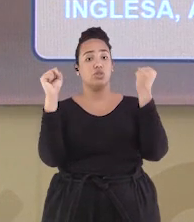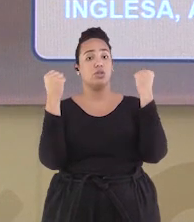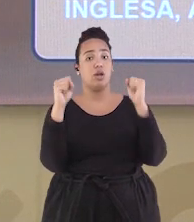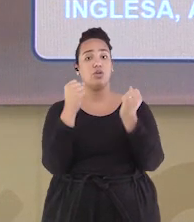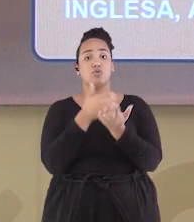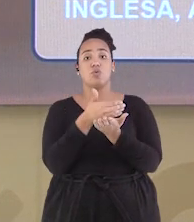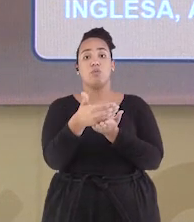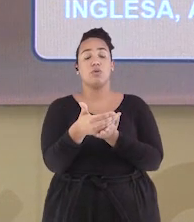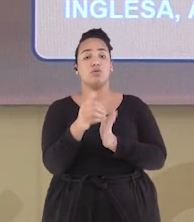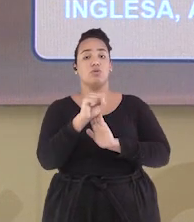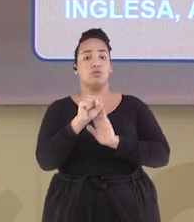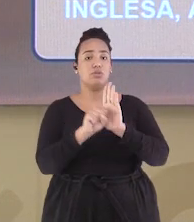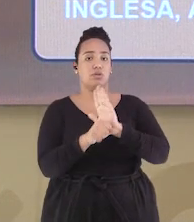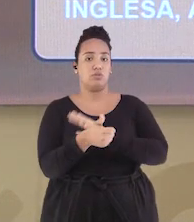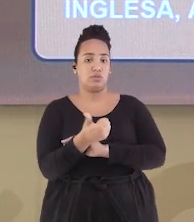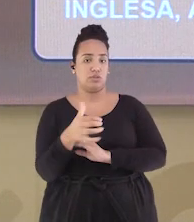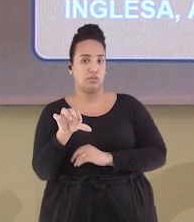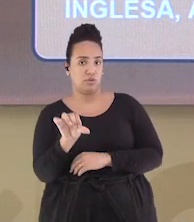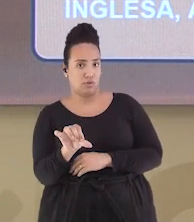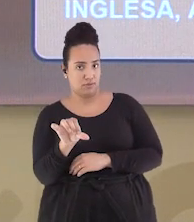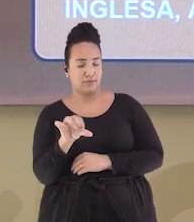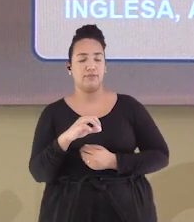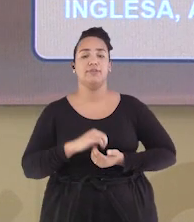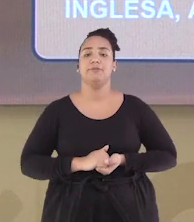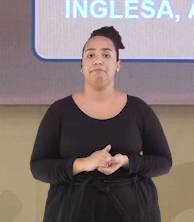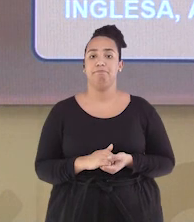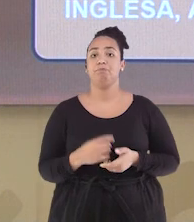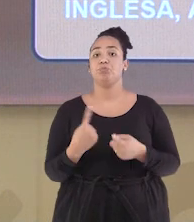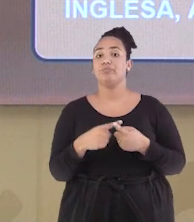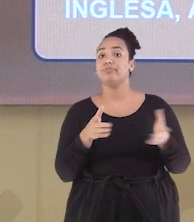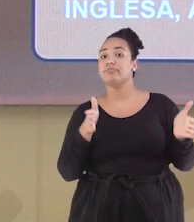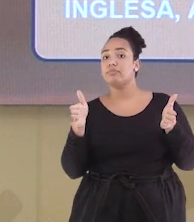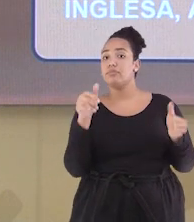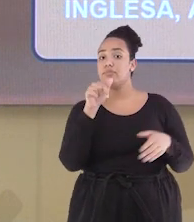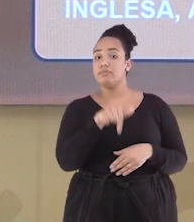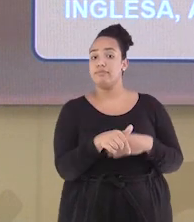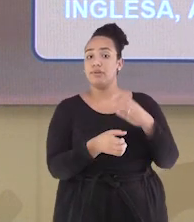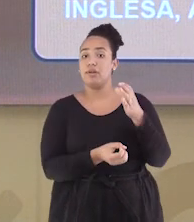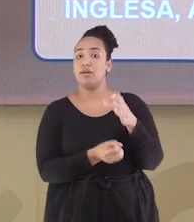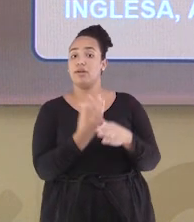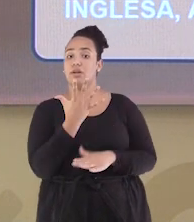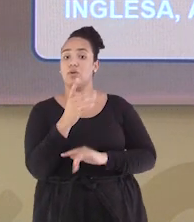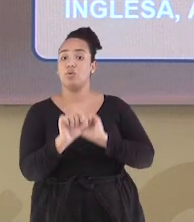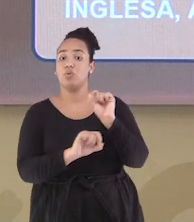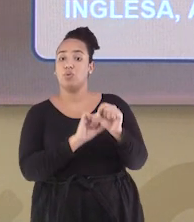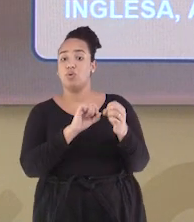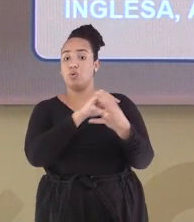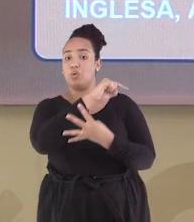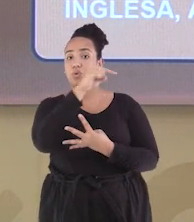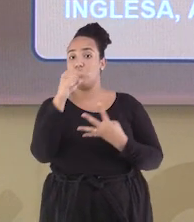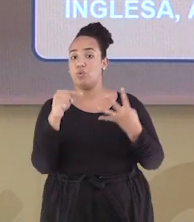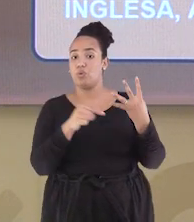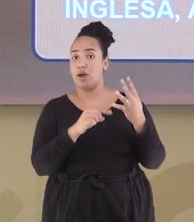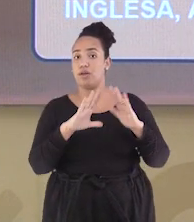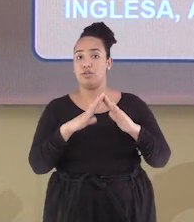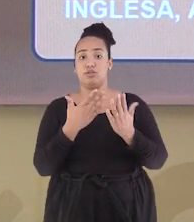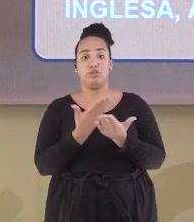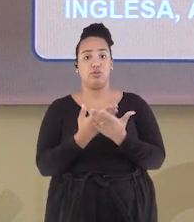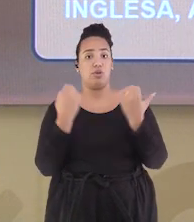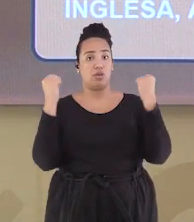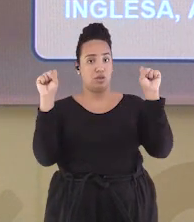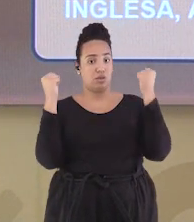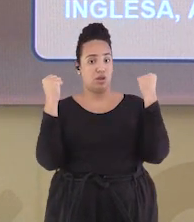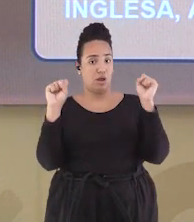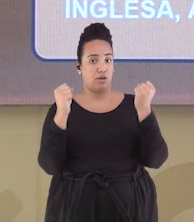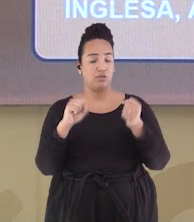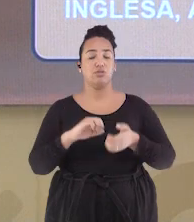século XIX, pois foi nessa época que surgiram as 4 grandes escolas de ginástica,